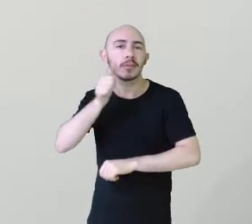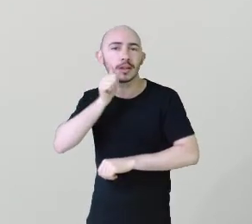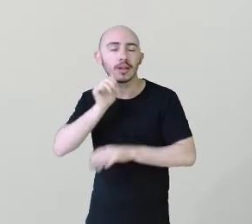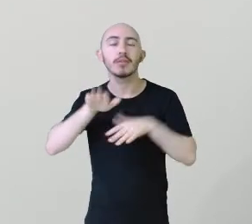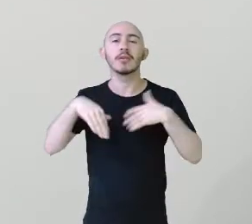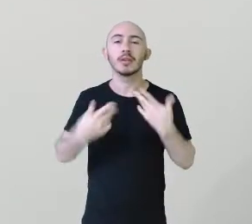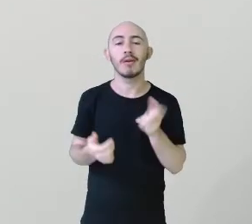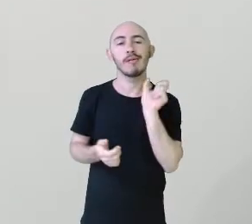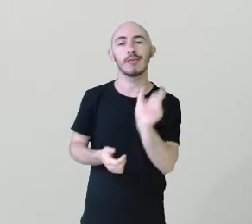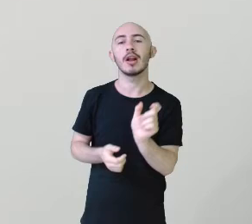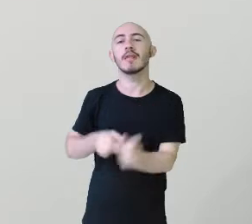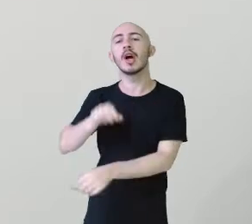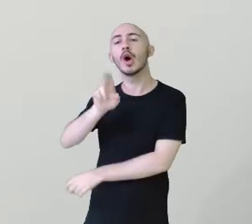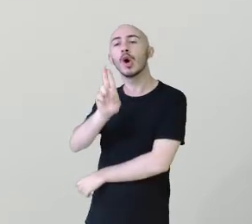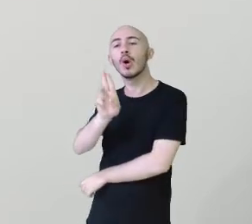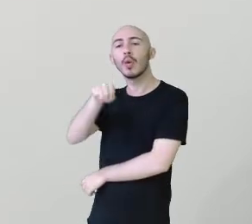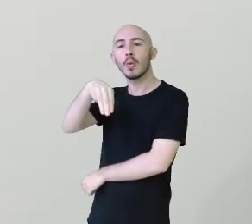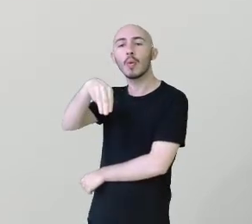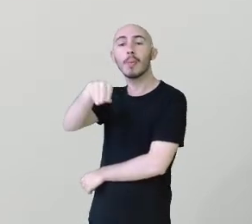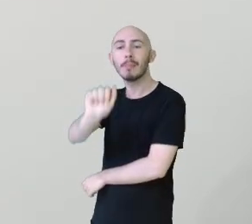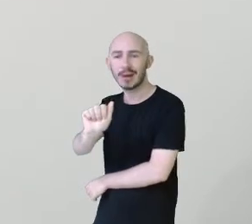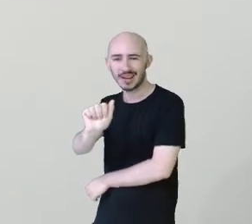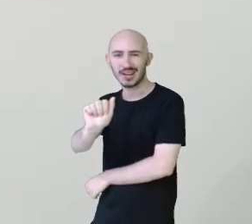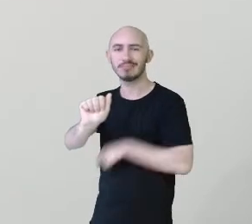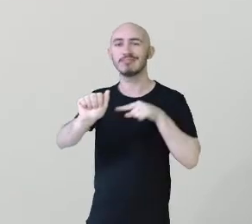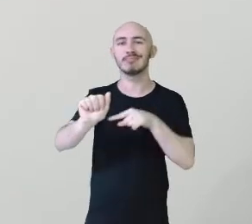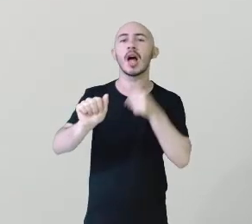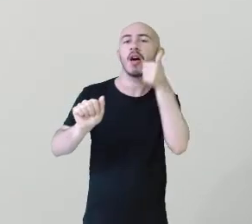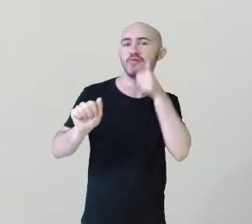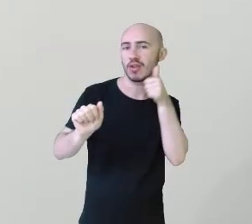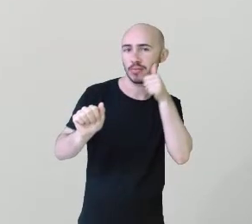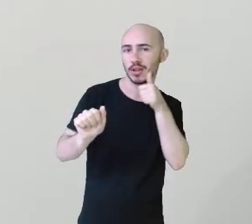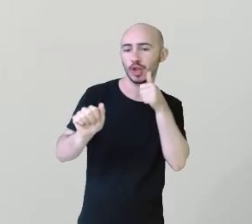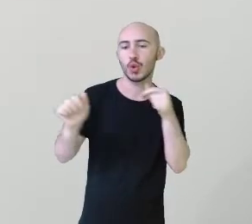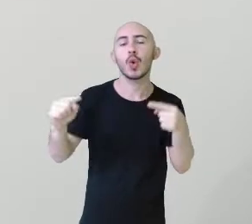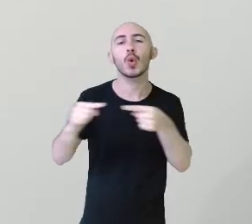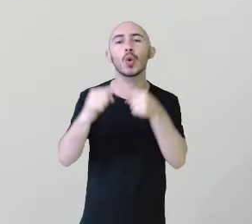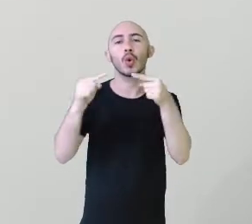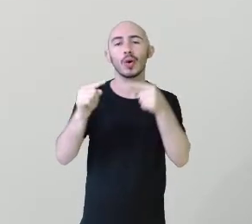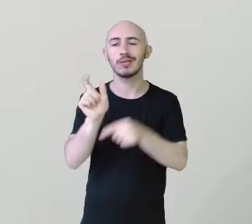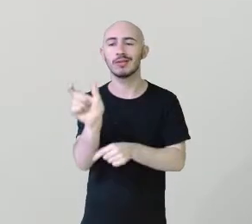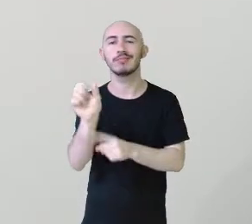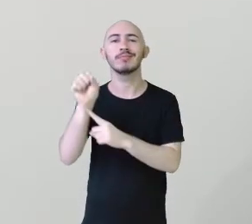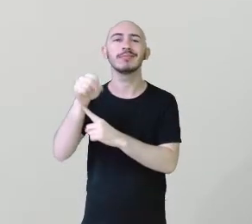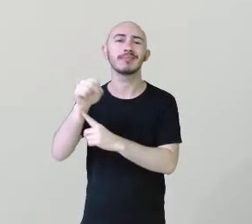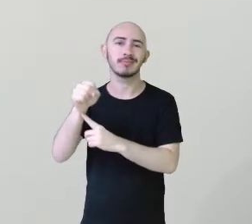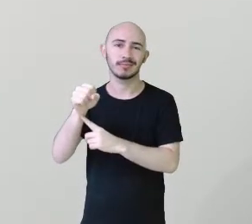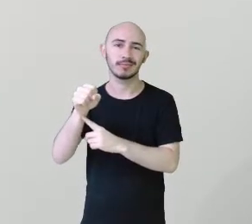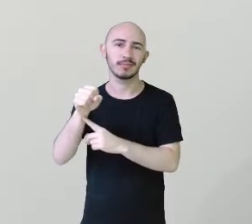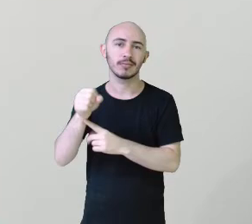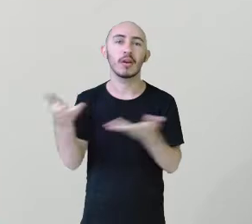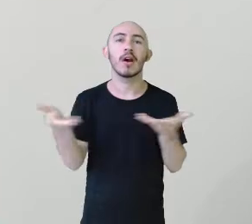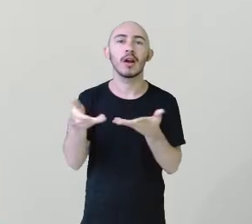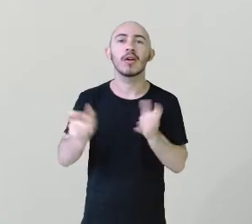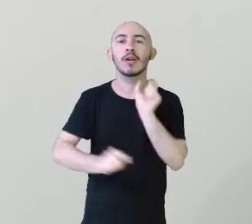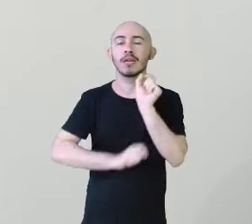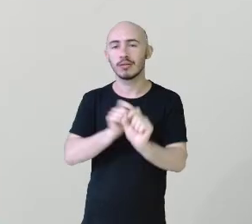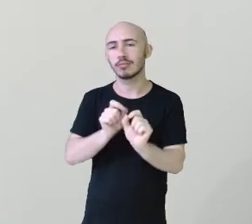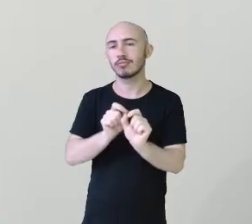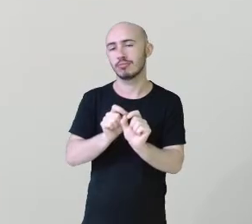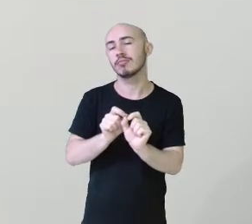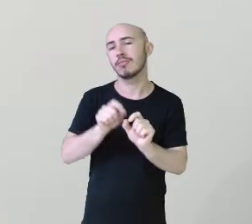outra classe gramatical e que tem que concordar com o substantivo. No caso aí é o artigo e que